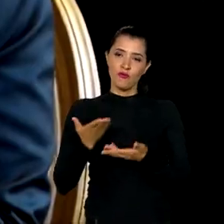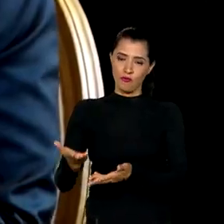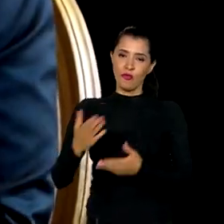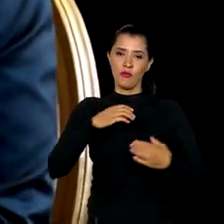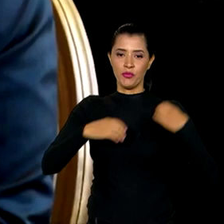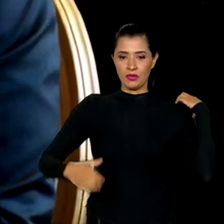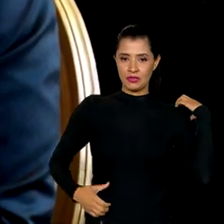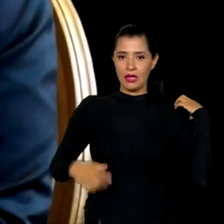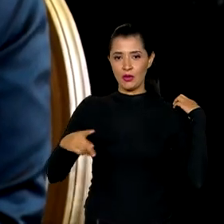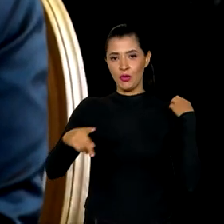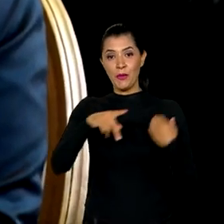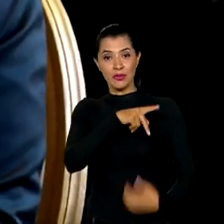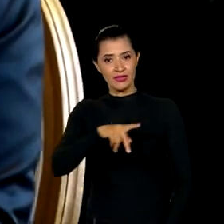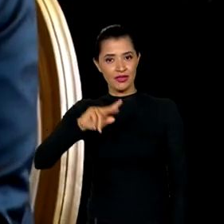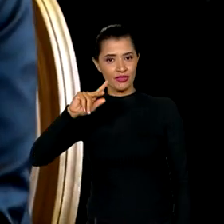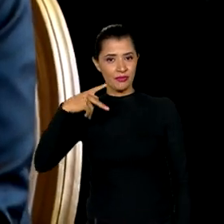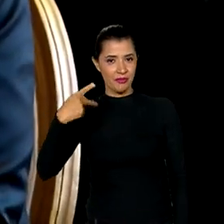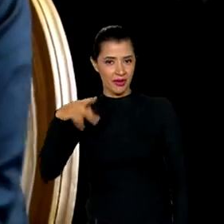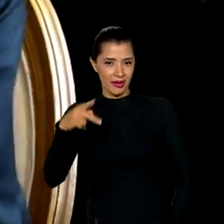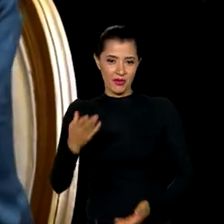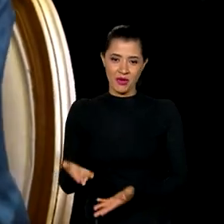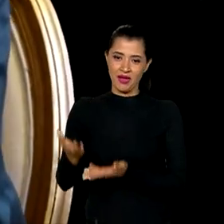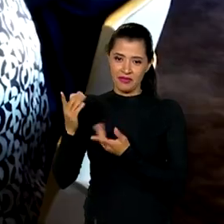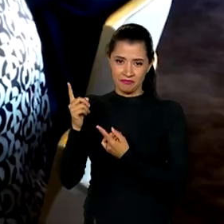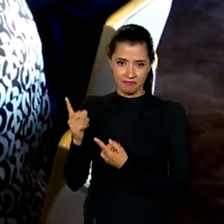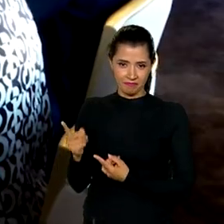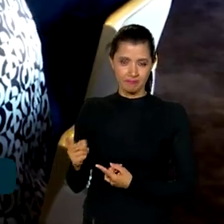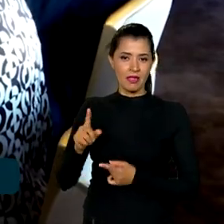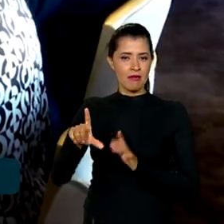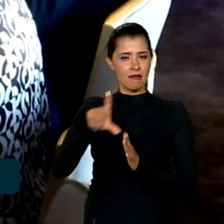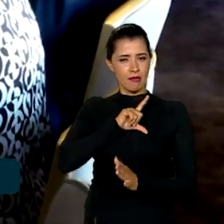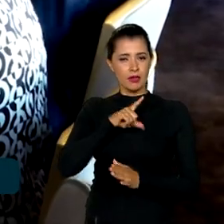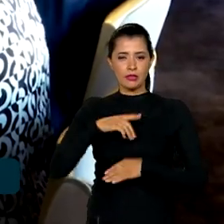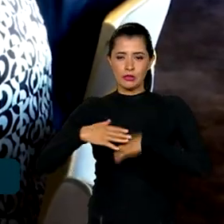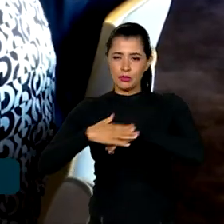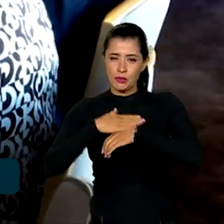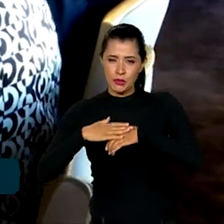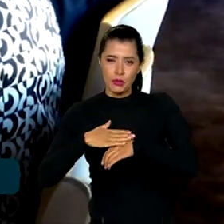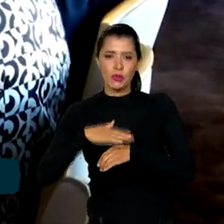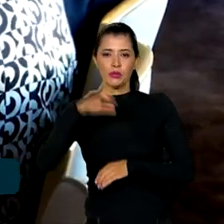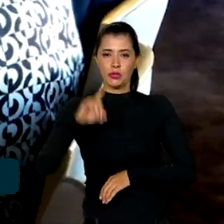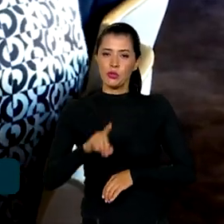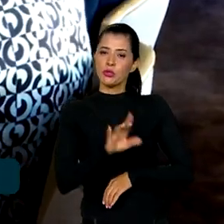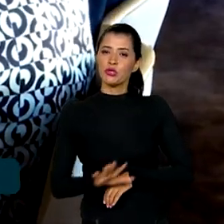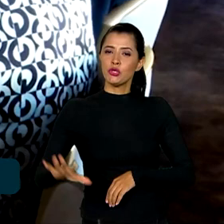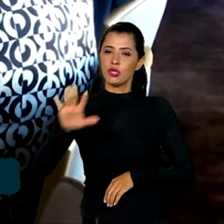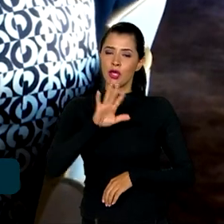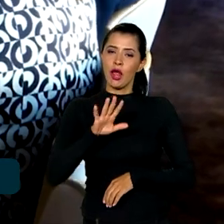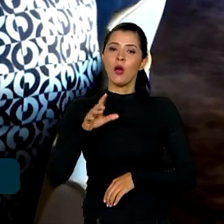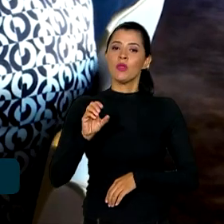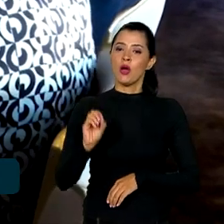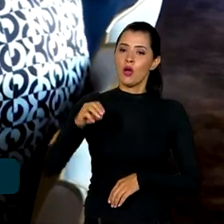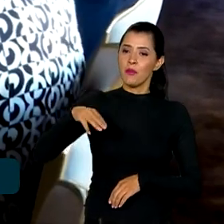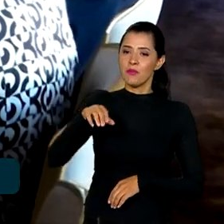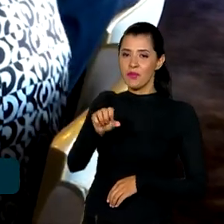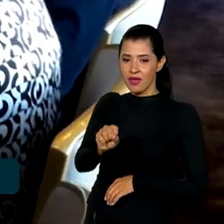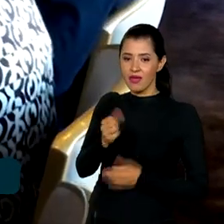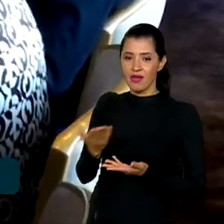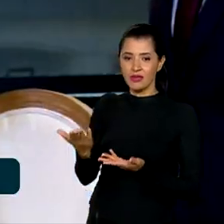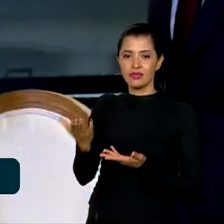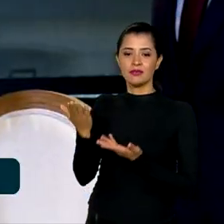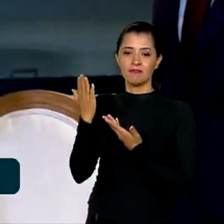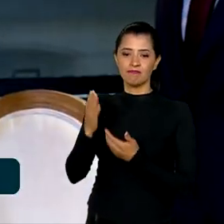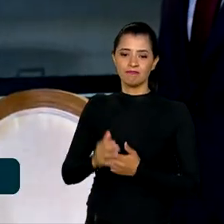recém-empossado presidente do Paraguai, Santiago Penha. E logo antes, Lula conversou com o diretor-geral da Organização Mundial de Saúde, Tedros